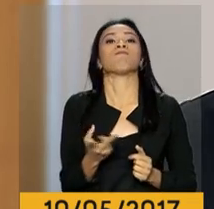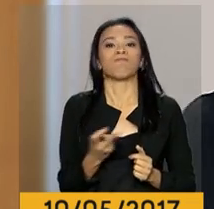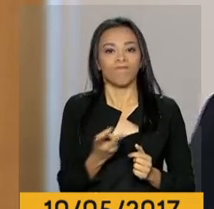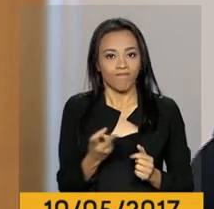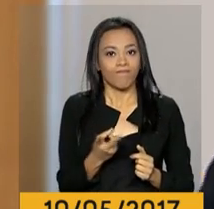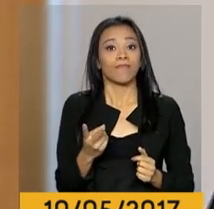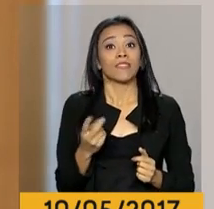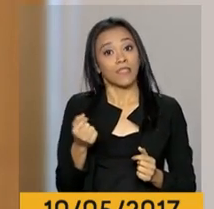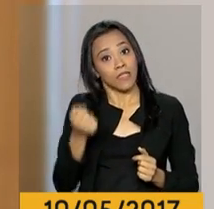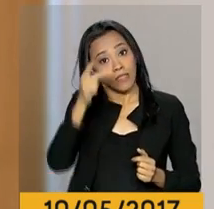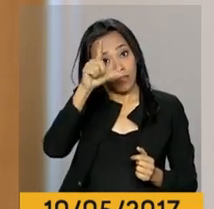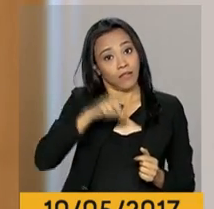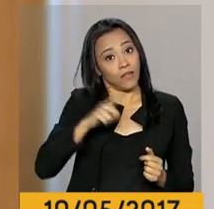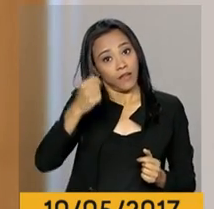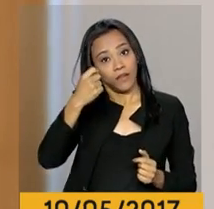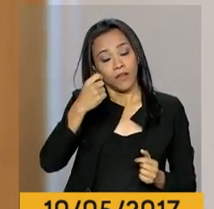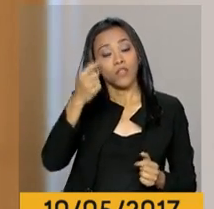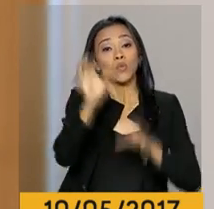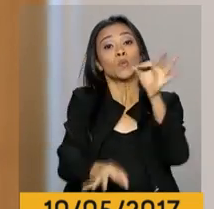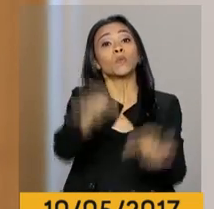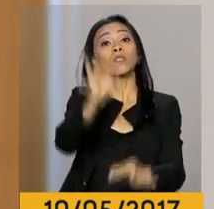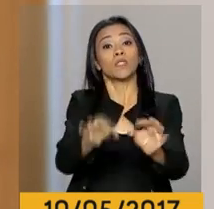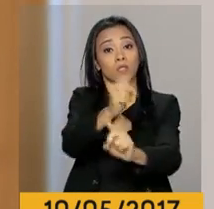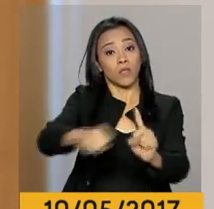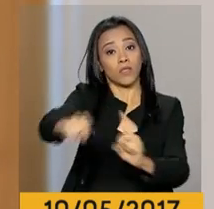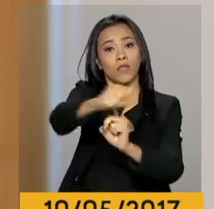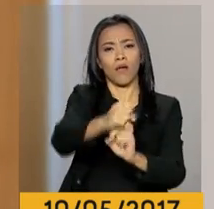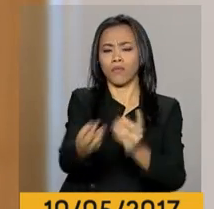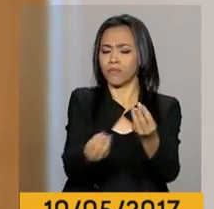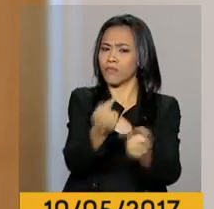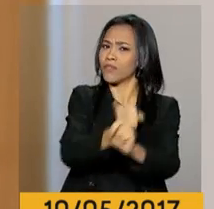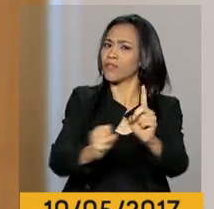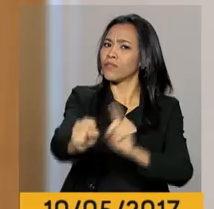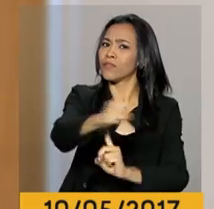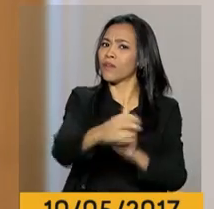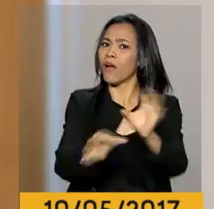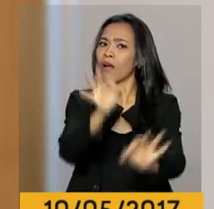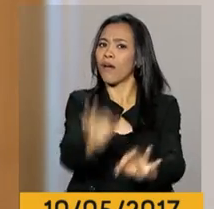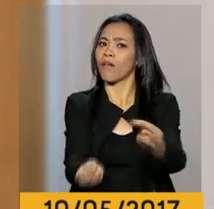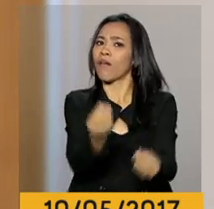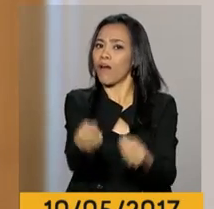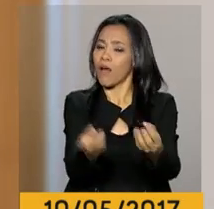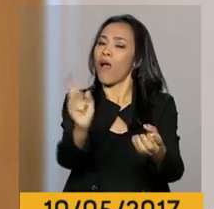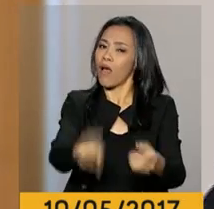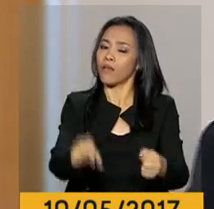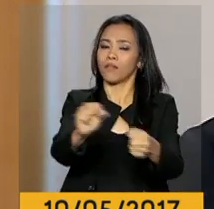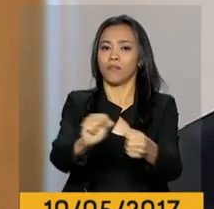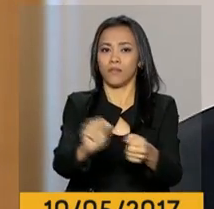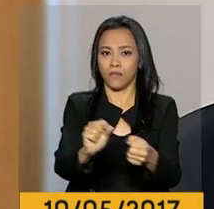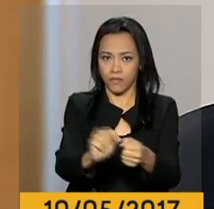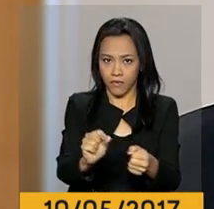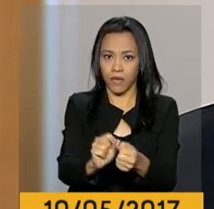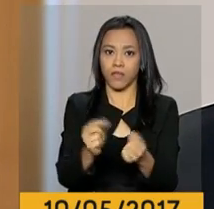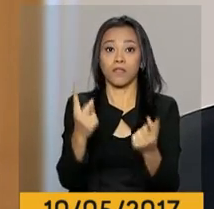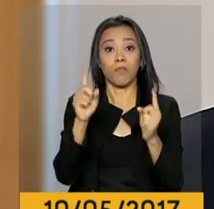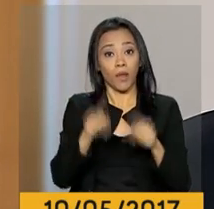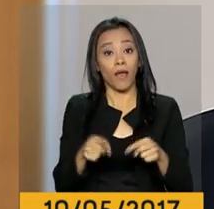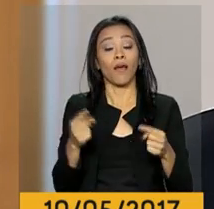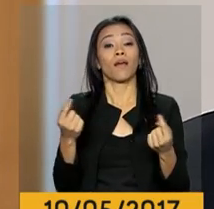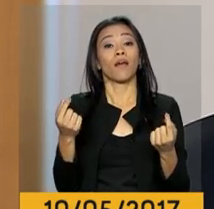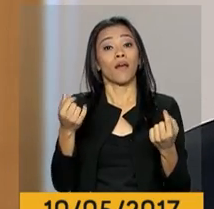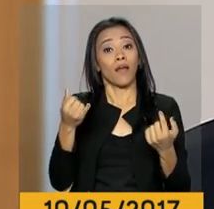tiver presente a ideia da justiça social e a justiça social se faz exata e precisamente para a o combate ao